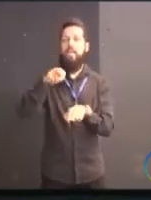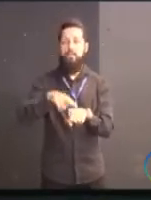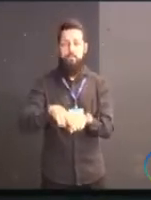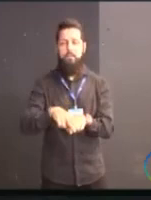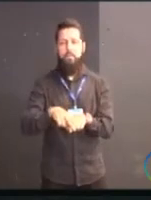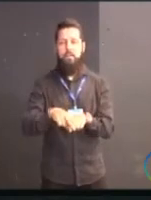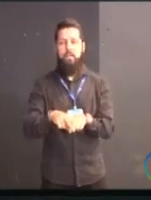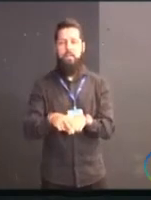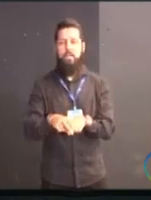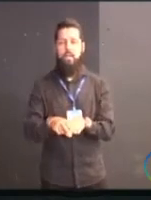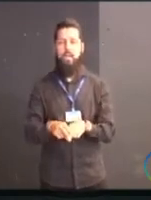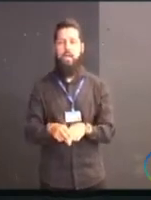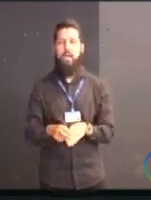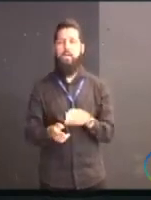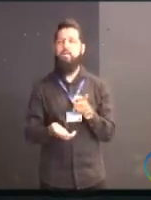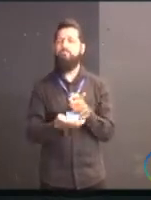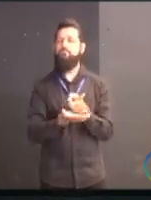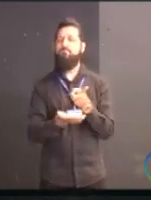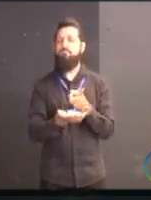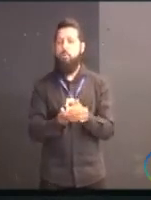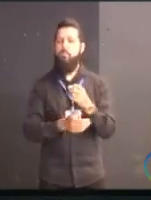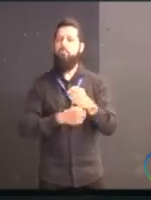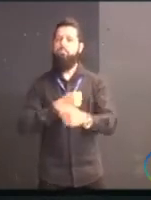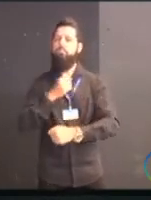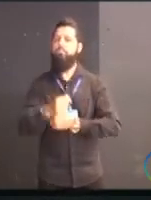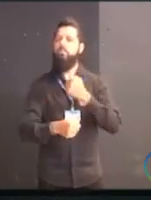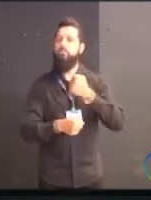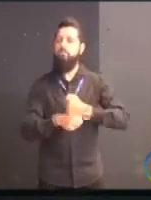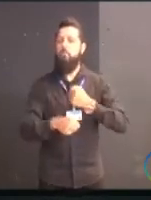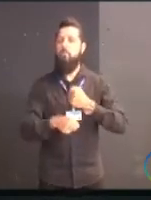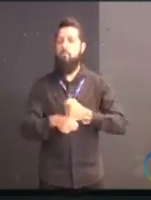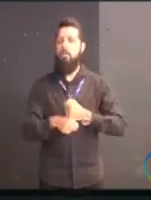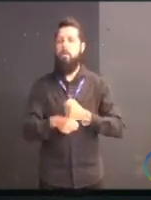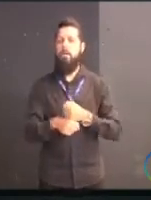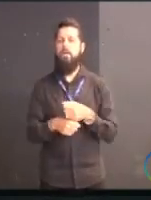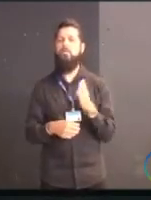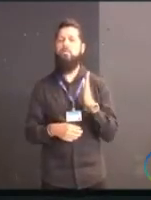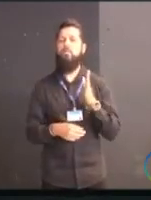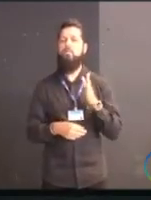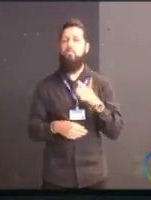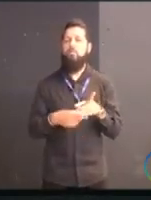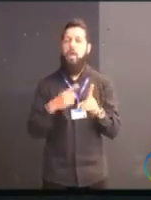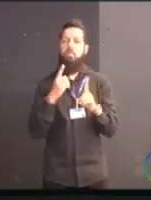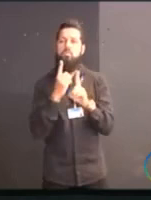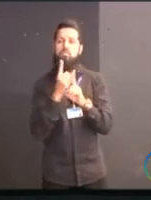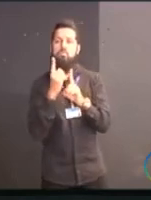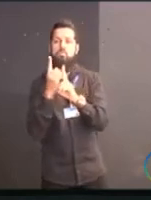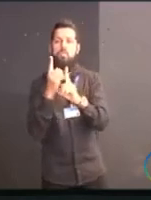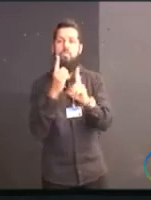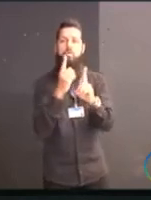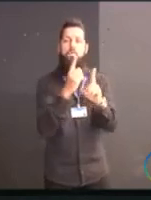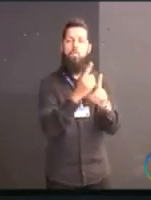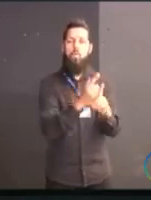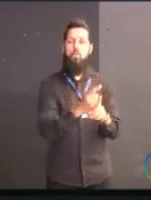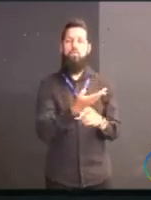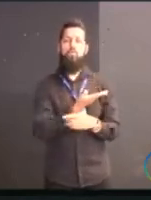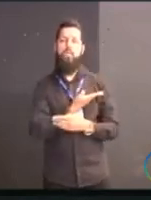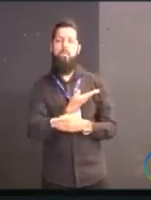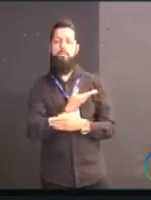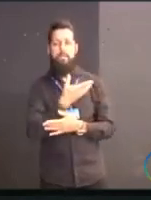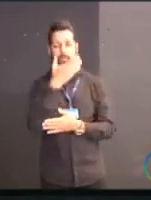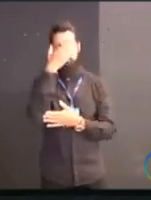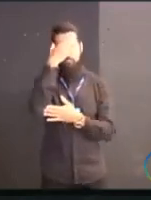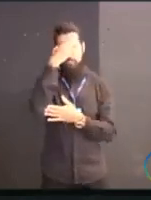neste mesmo ano, já relatei isso no encontro dos amigos de Chico Xavier em Goiânia,